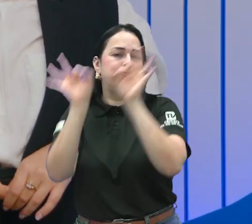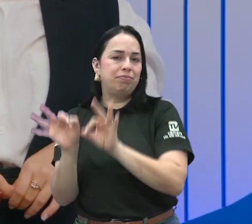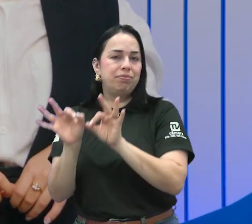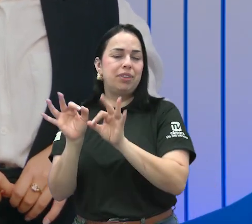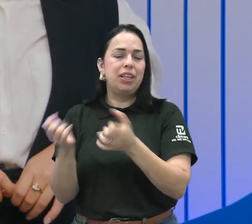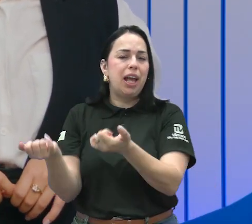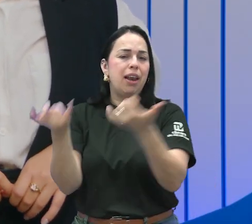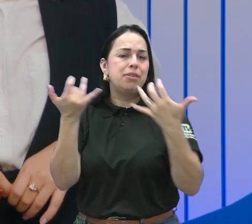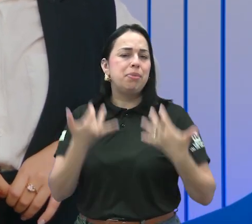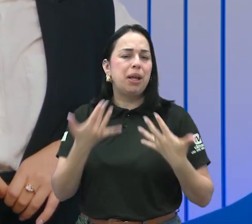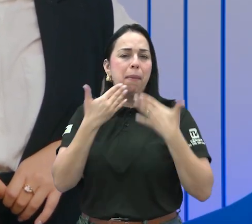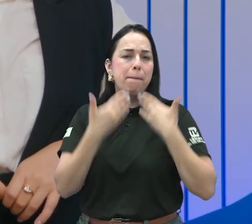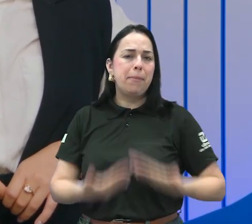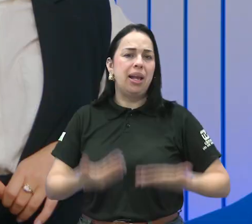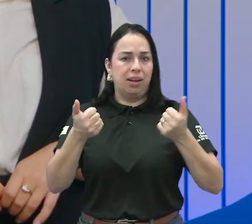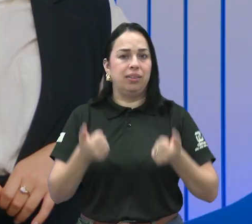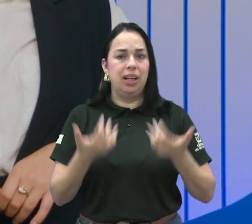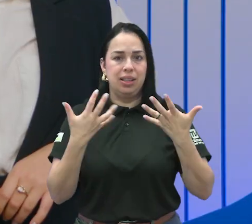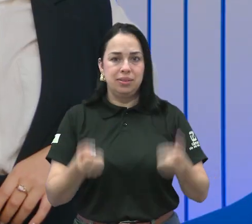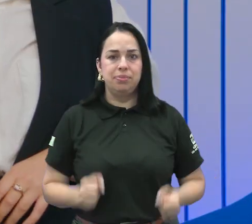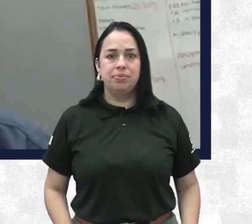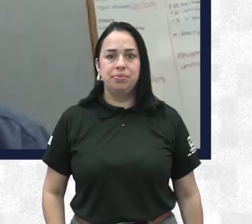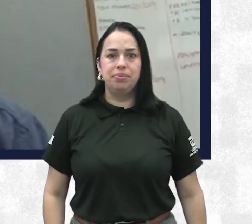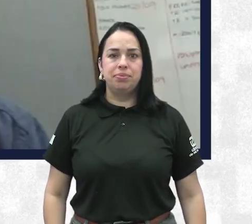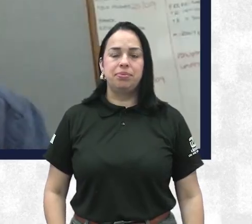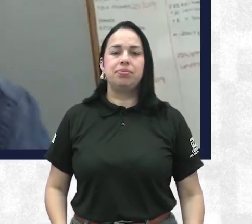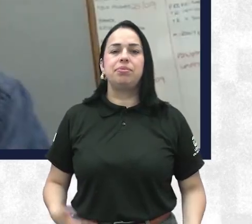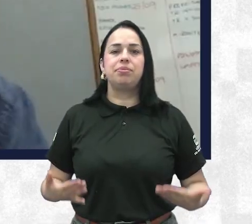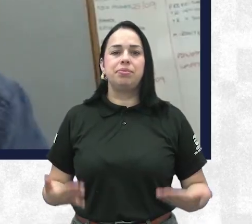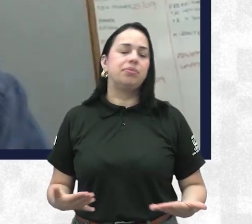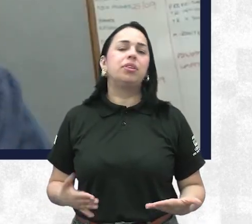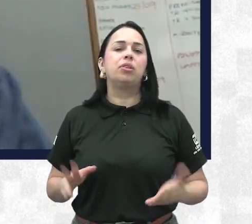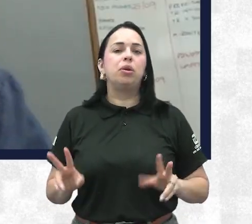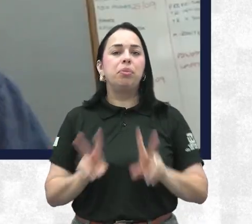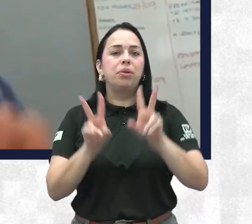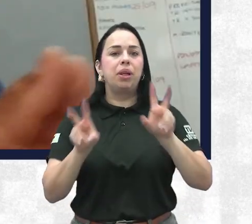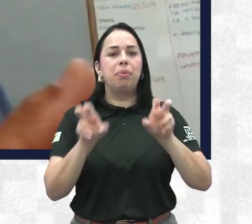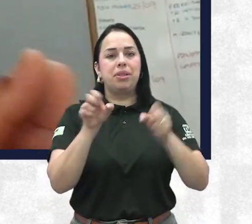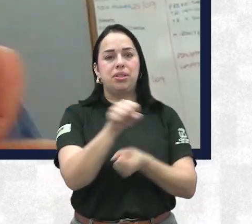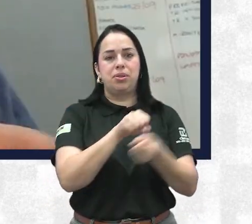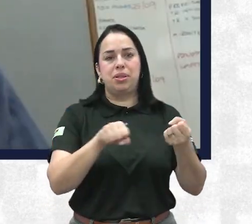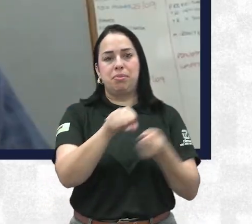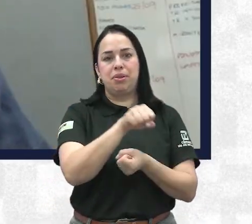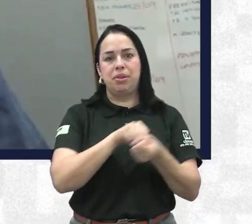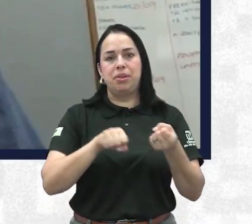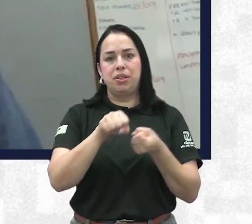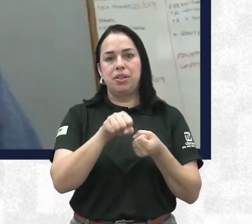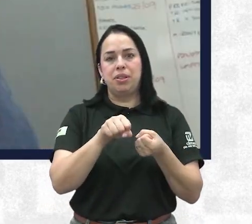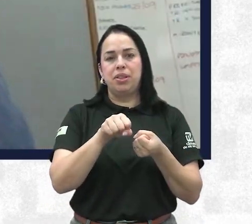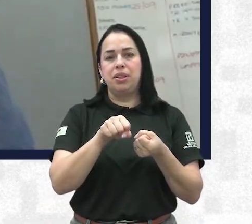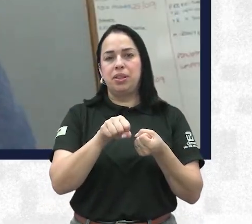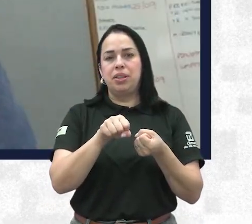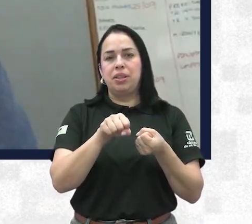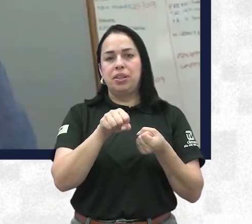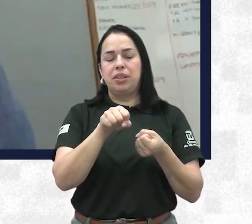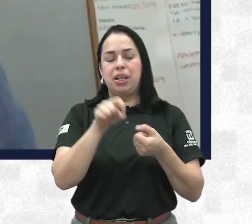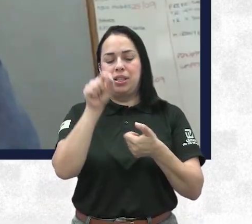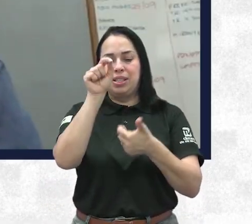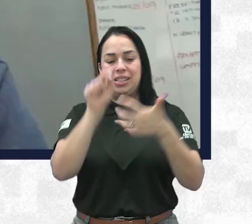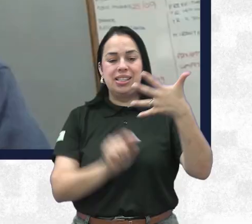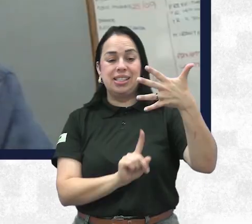de perto para explicar melhor isso para a gente. Confira. Que quando se fala em sustentabilidade, a gente tem aí, né, os